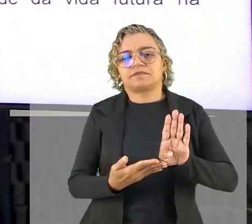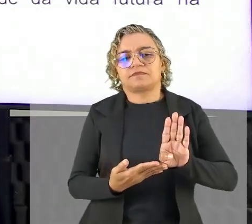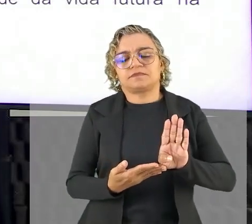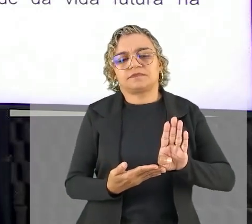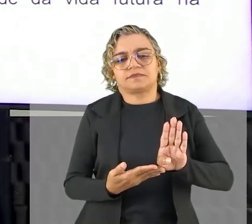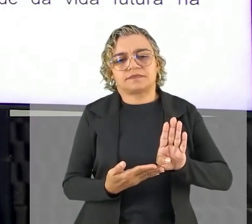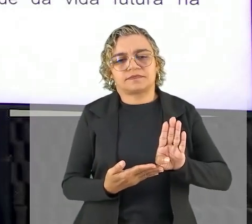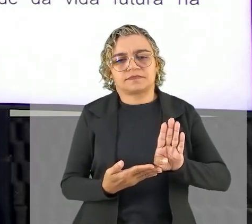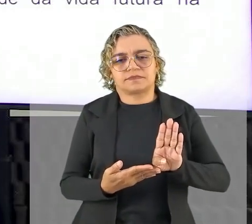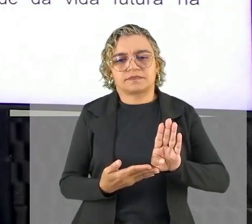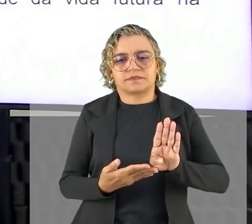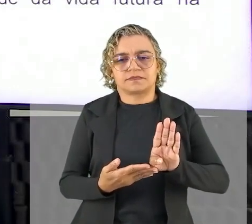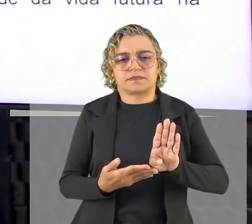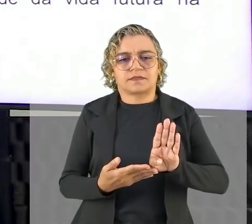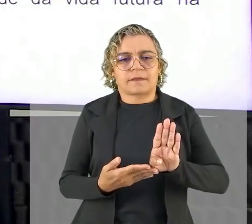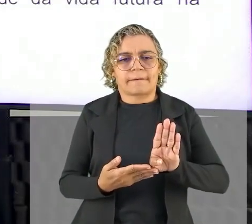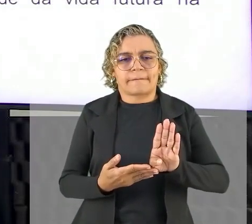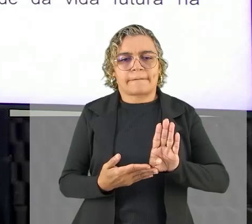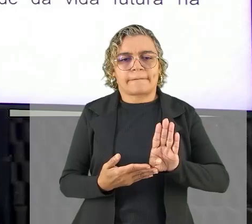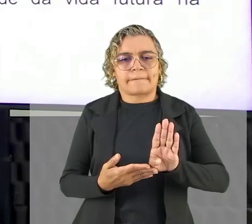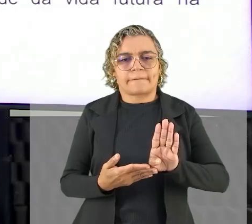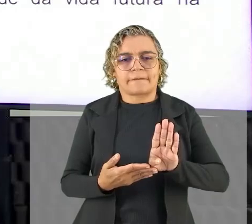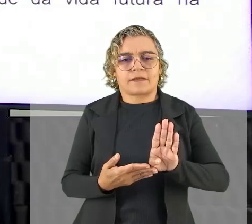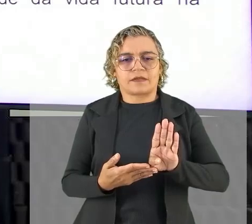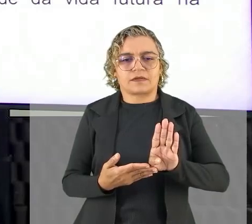a possibilidade de vida futura na Terra.